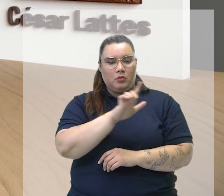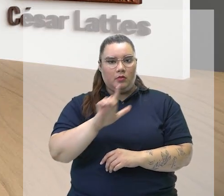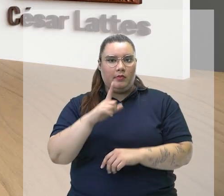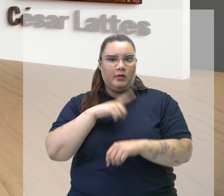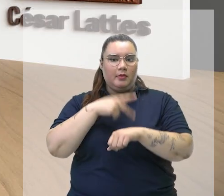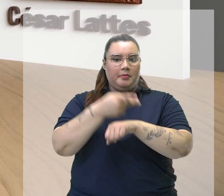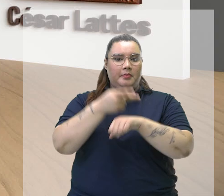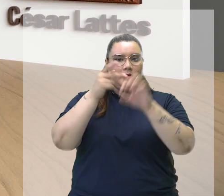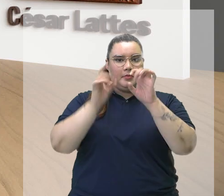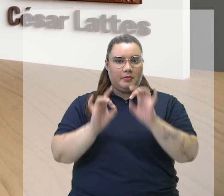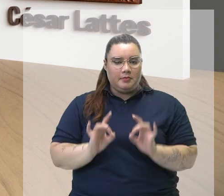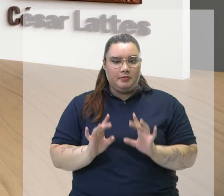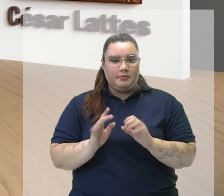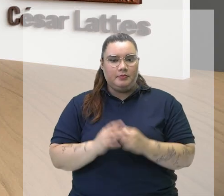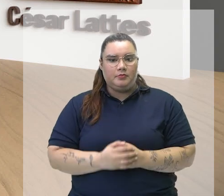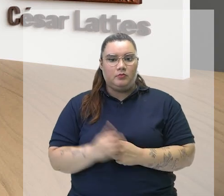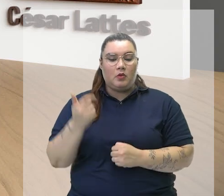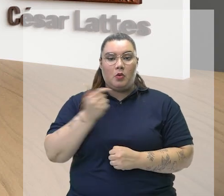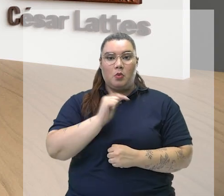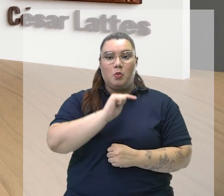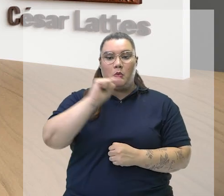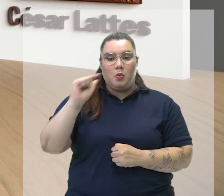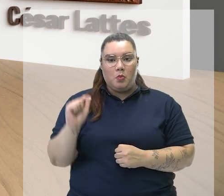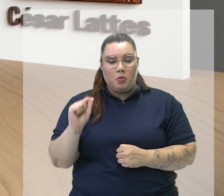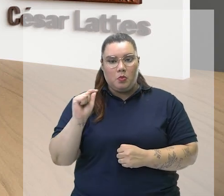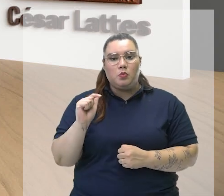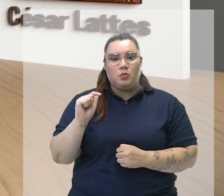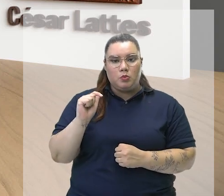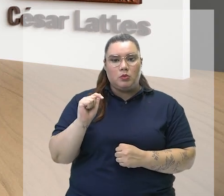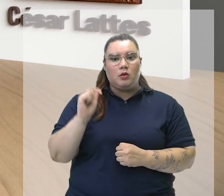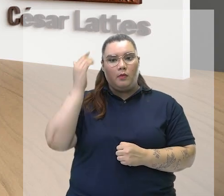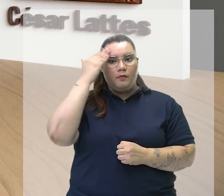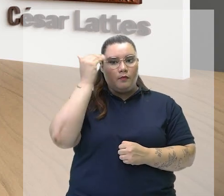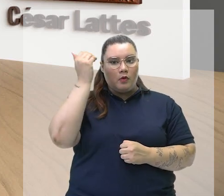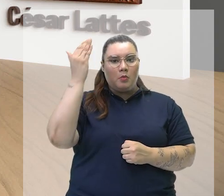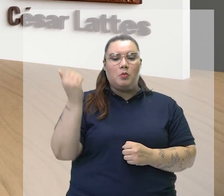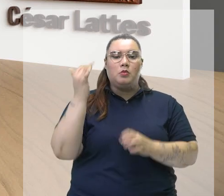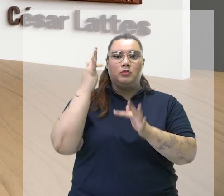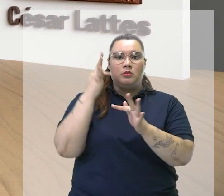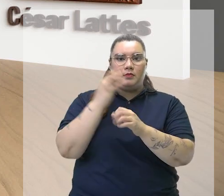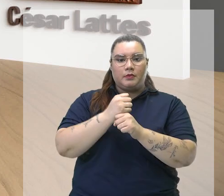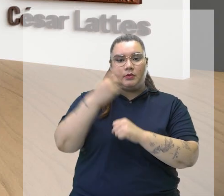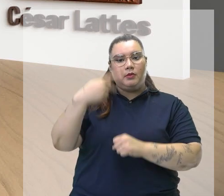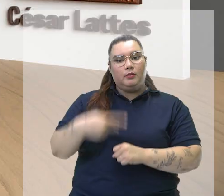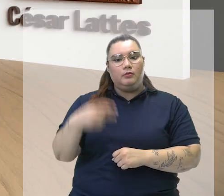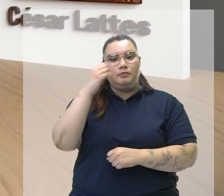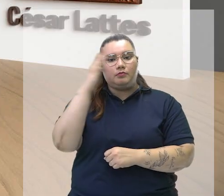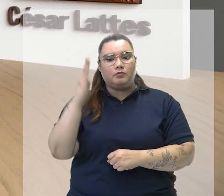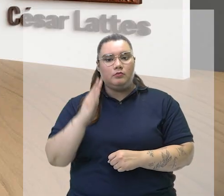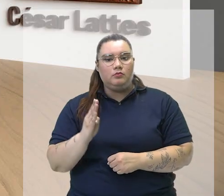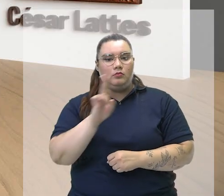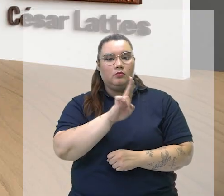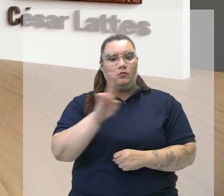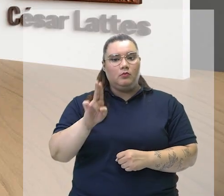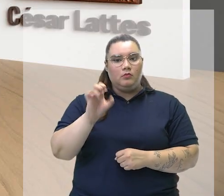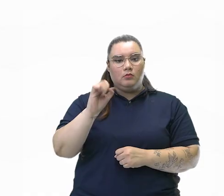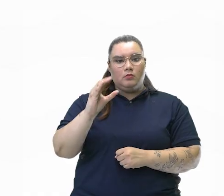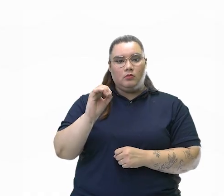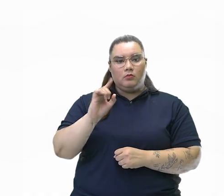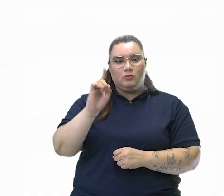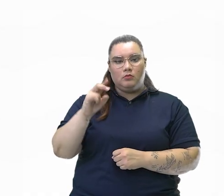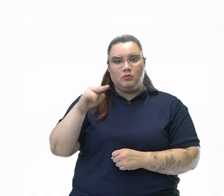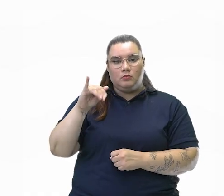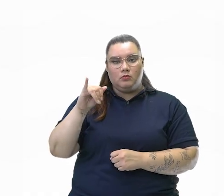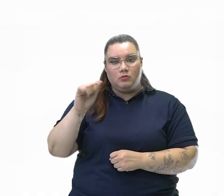recebeu. Também temos aqui uma outra grande física, né, aqui brasileira, chamada